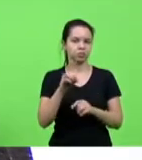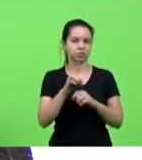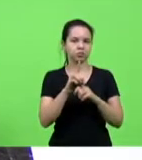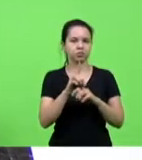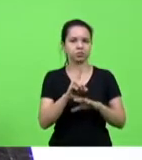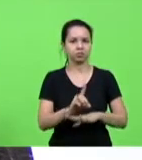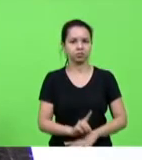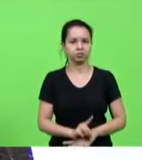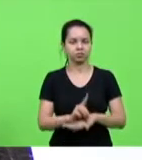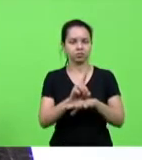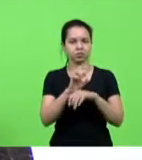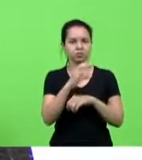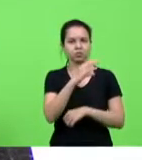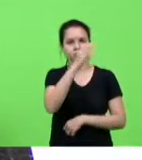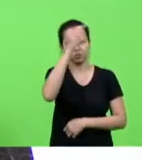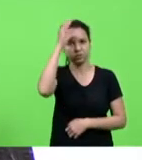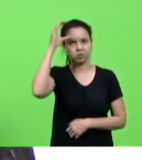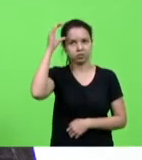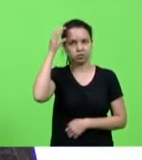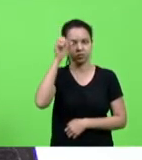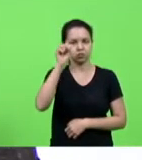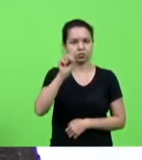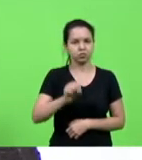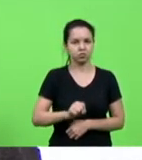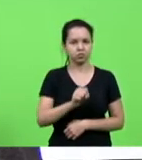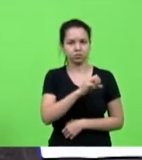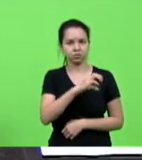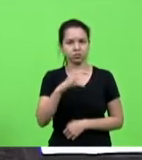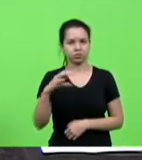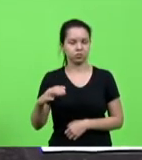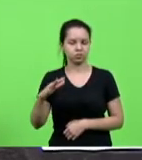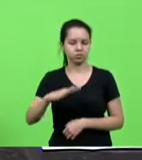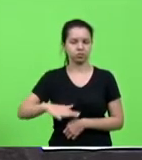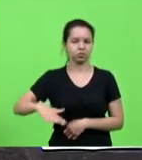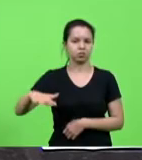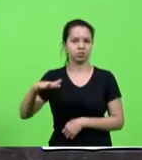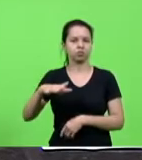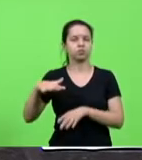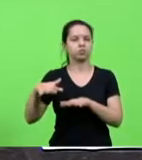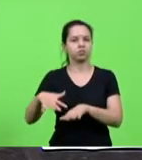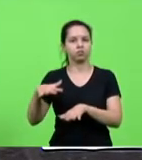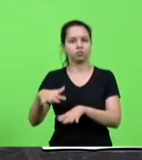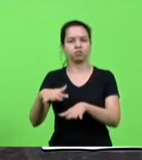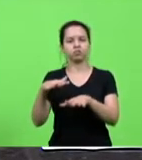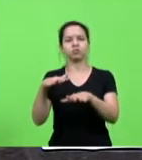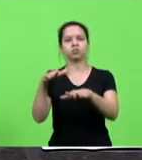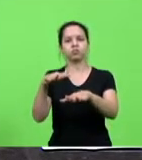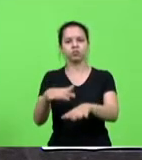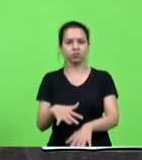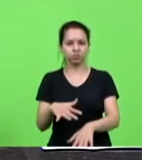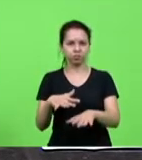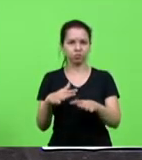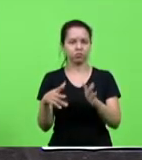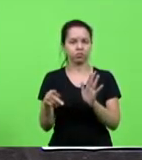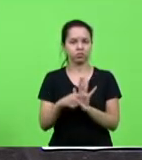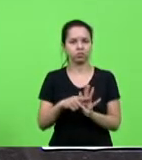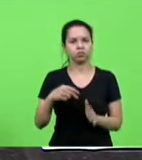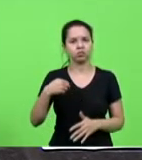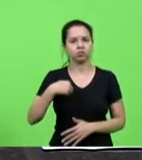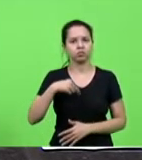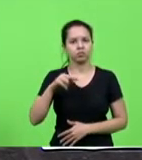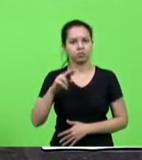Santa Catarina, e local de peregrinações e romarias. O santuário é administrado hoje pela